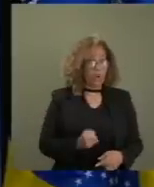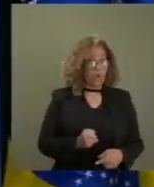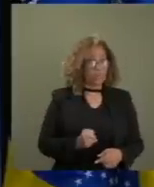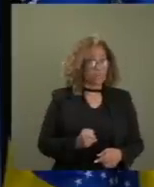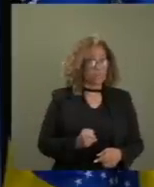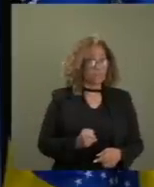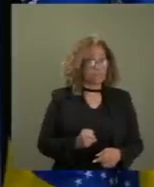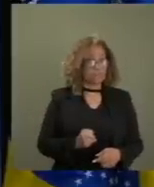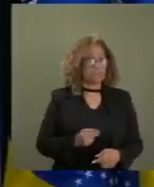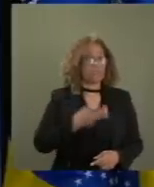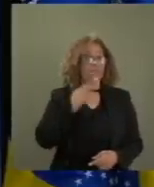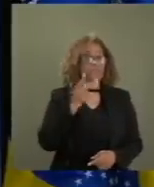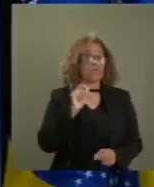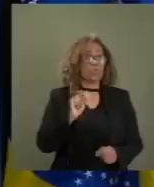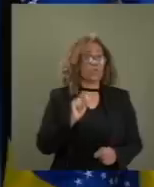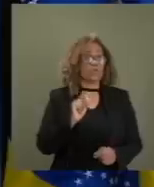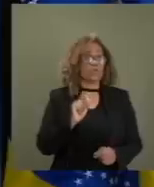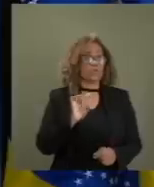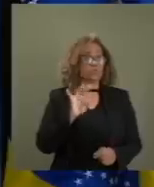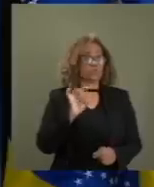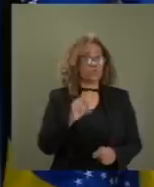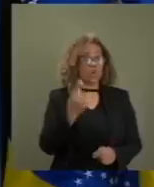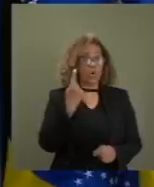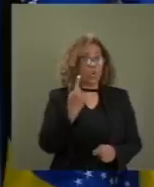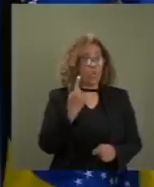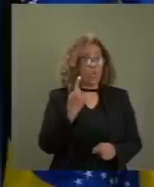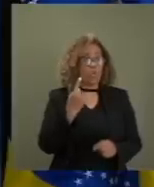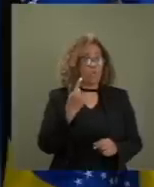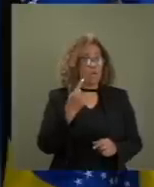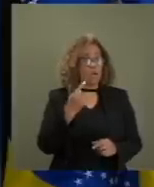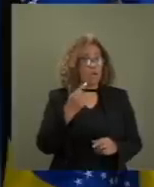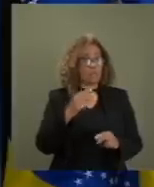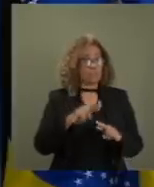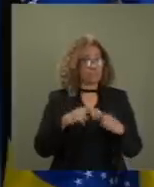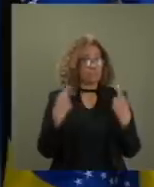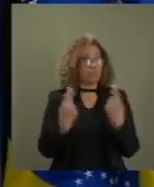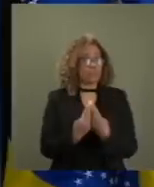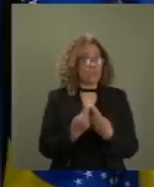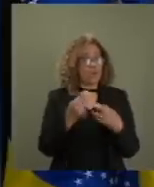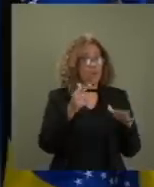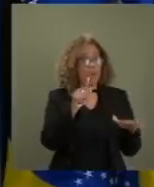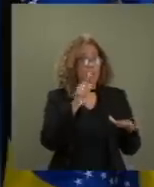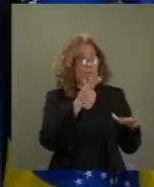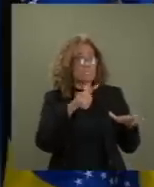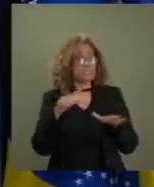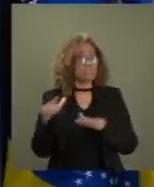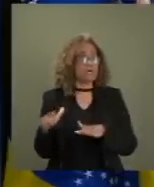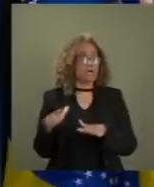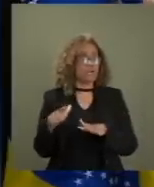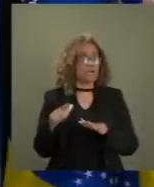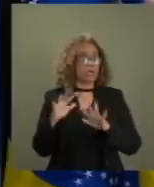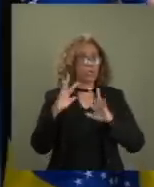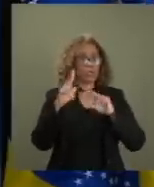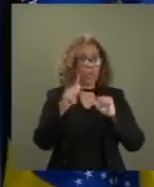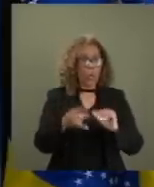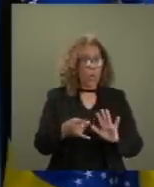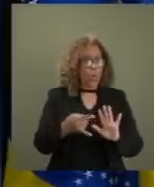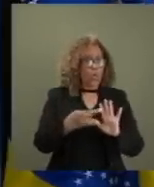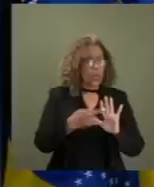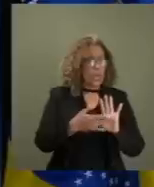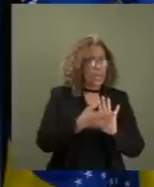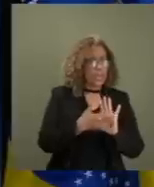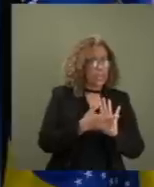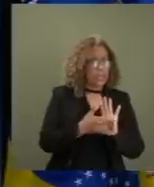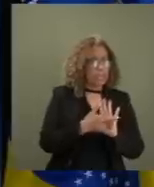vai fazer uma sessão por semana ou seja com todos os requerimentos de